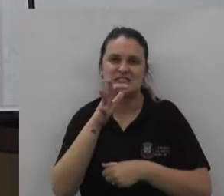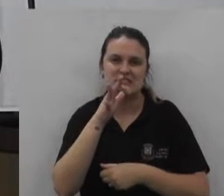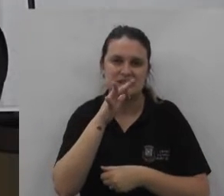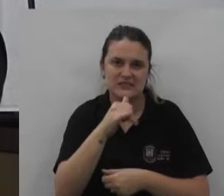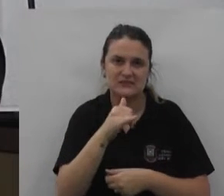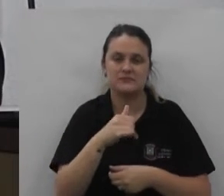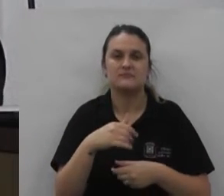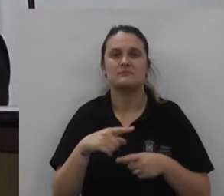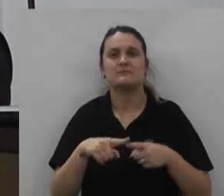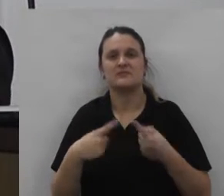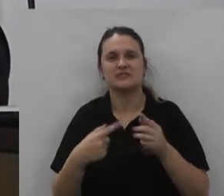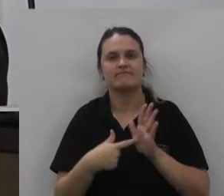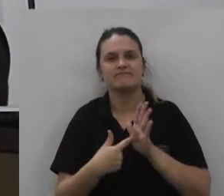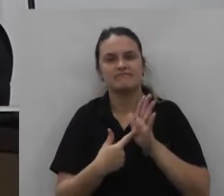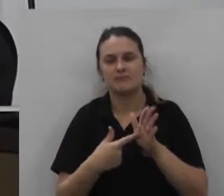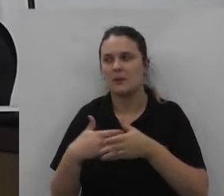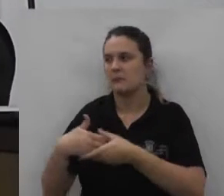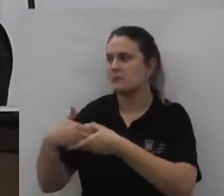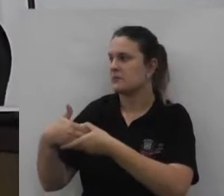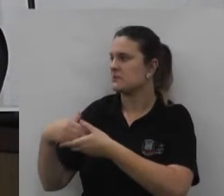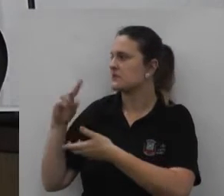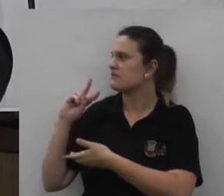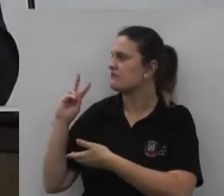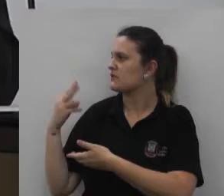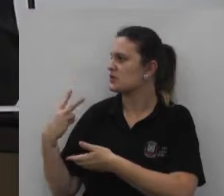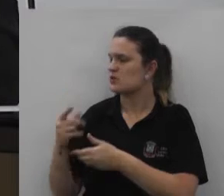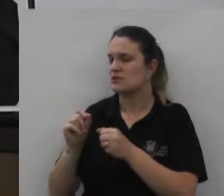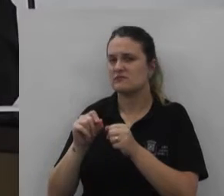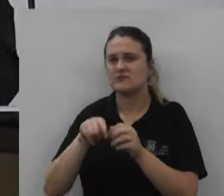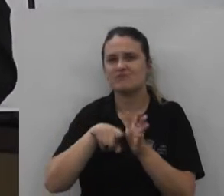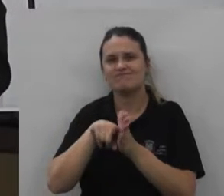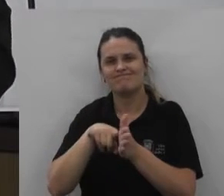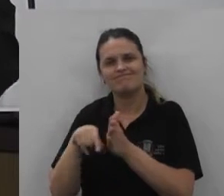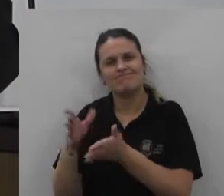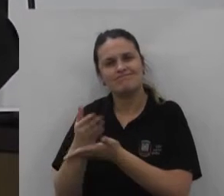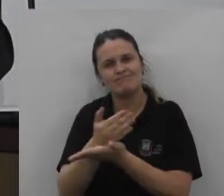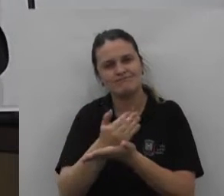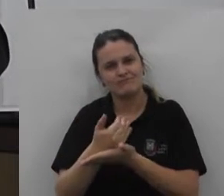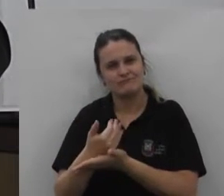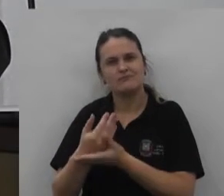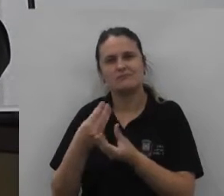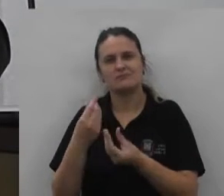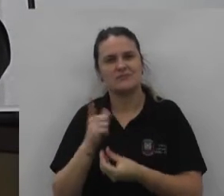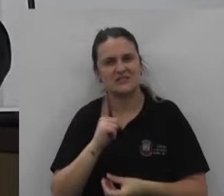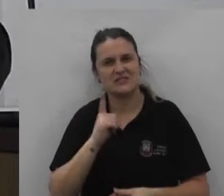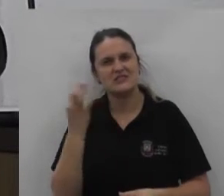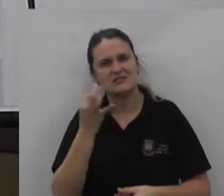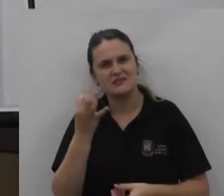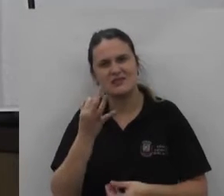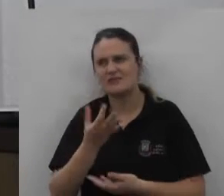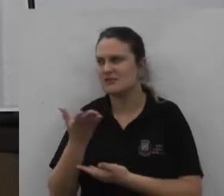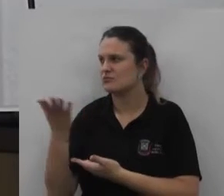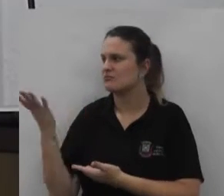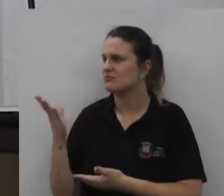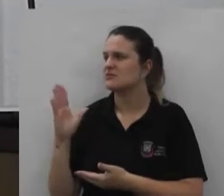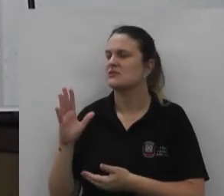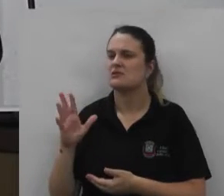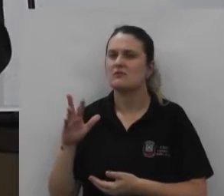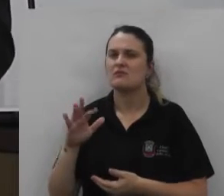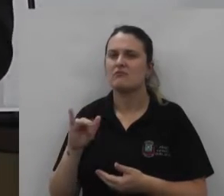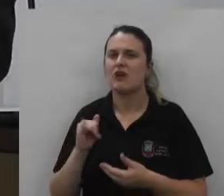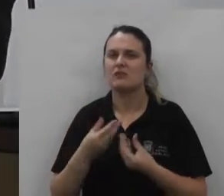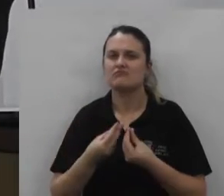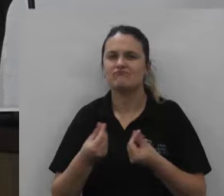demora. Mas bem apresentado, parabéns à vereadora por esse levantamento e trazer até essa Casa de Leis com certeza todos aqui